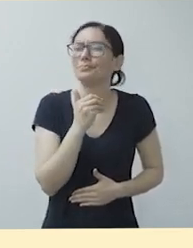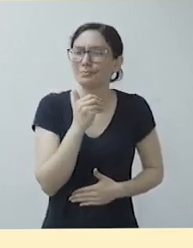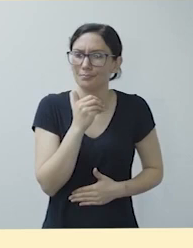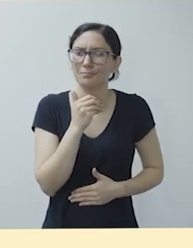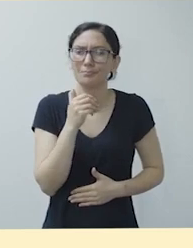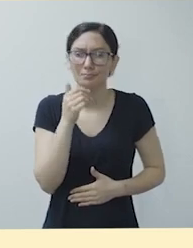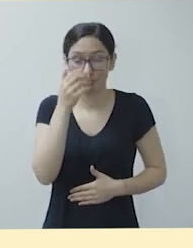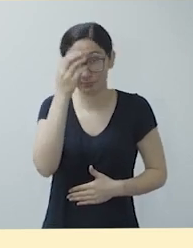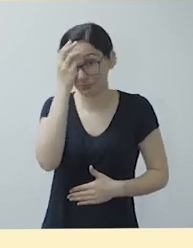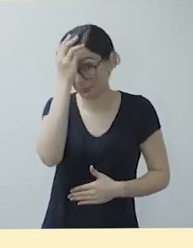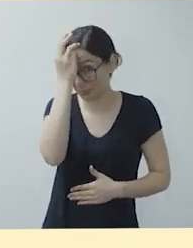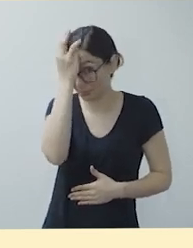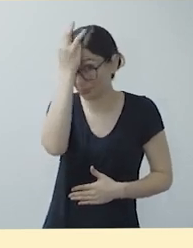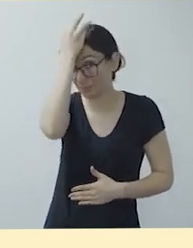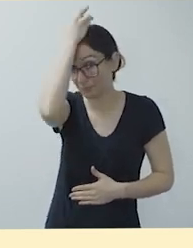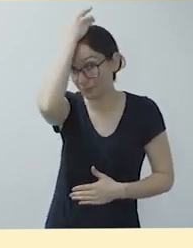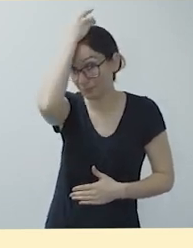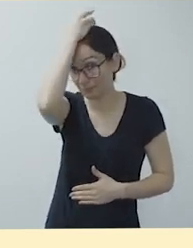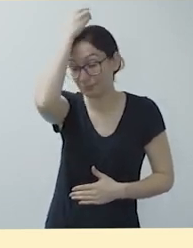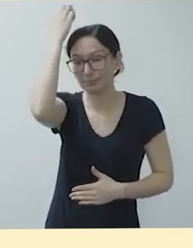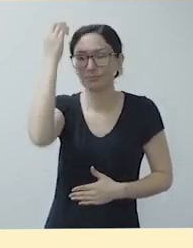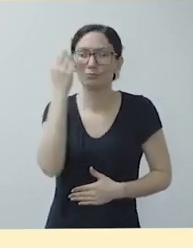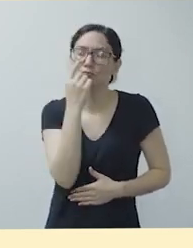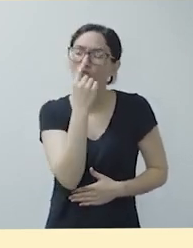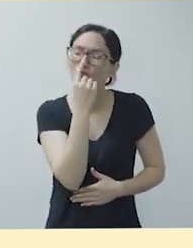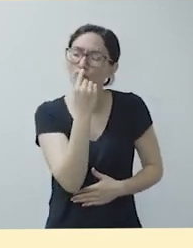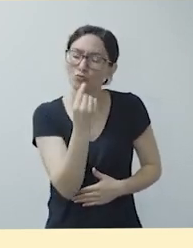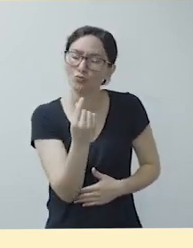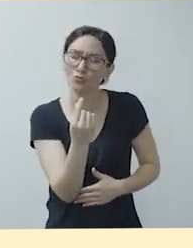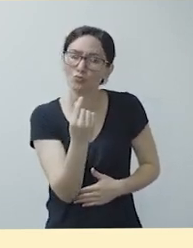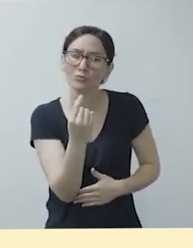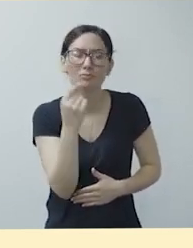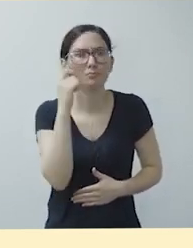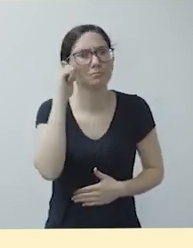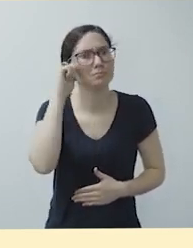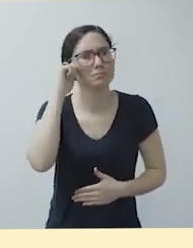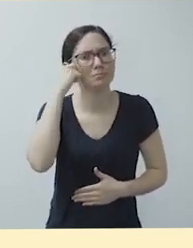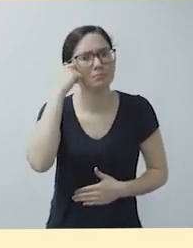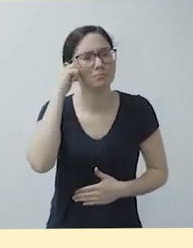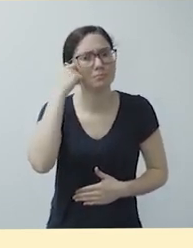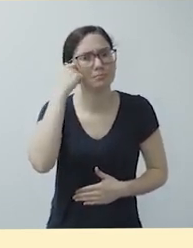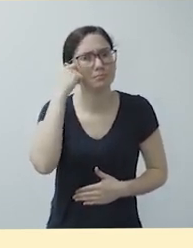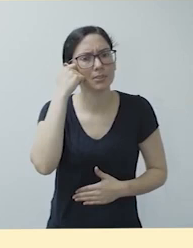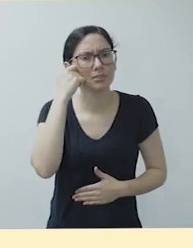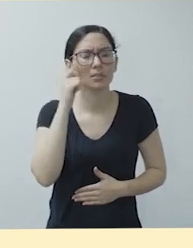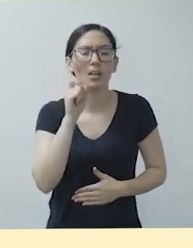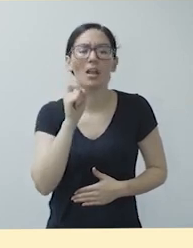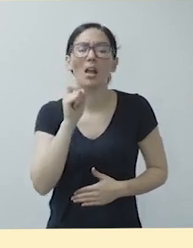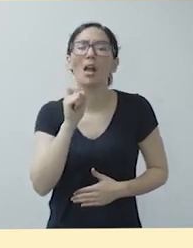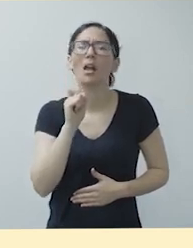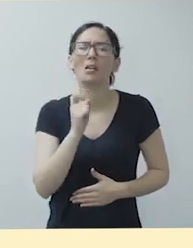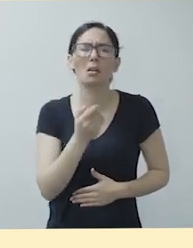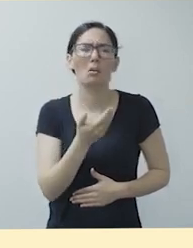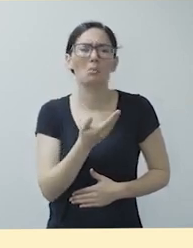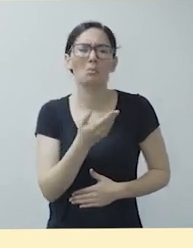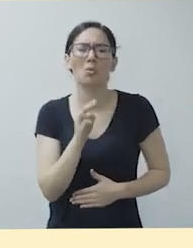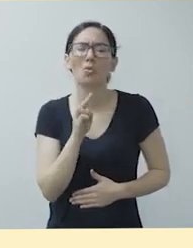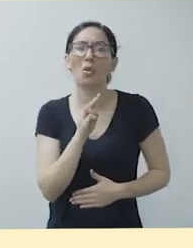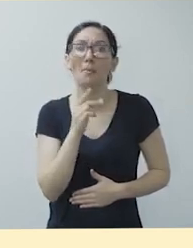uma crista, um bico preto. Quem sou eu? Vamos ouvir o som dele?